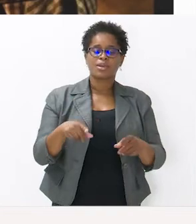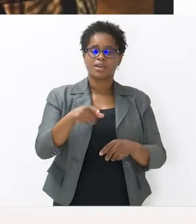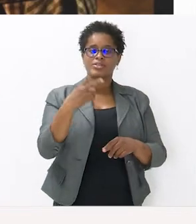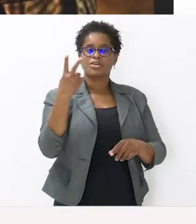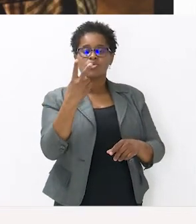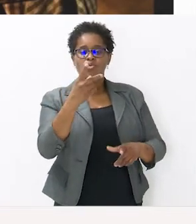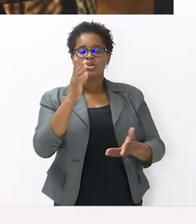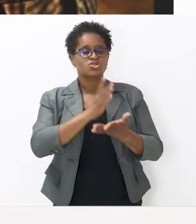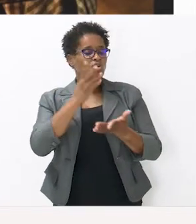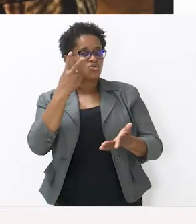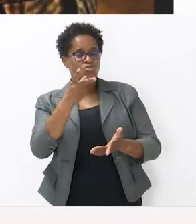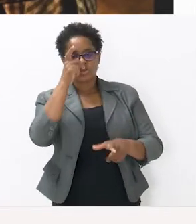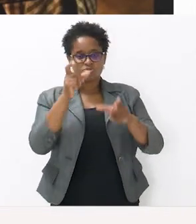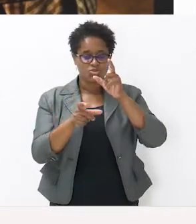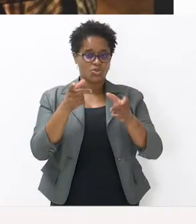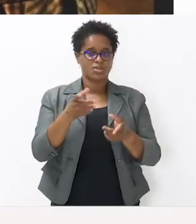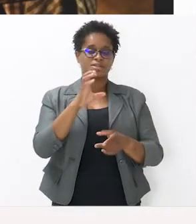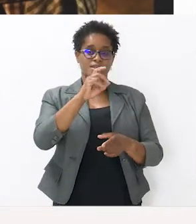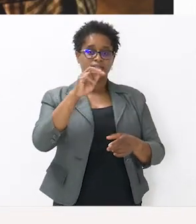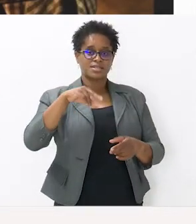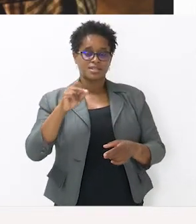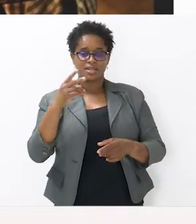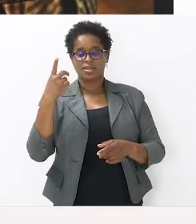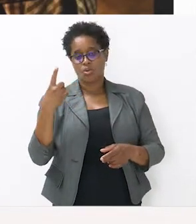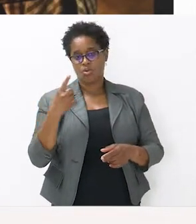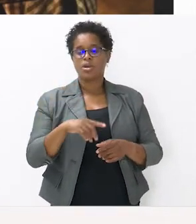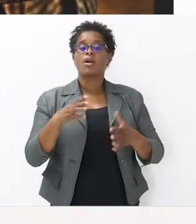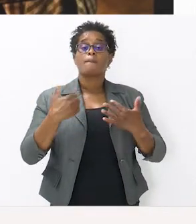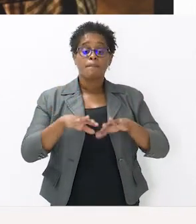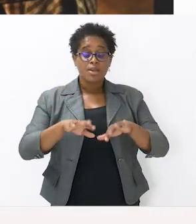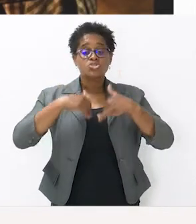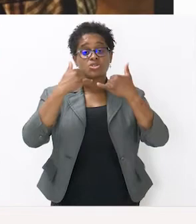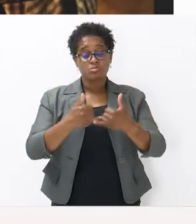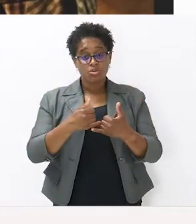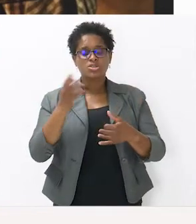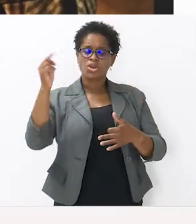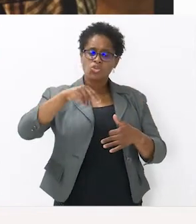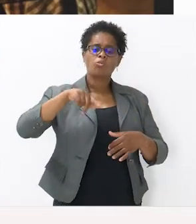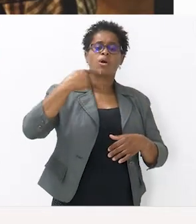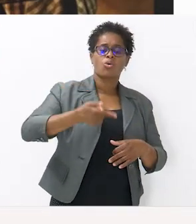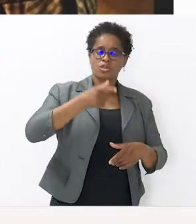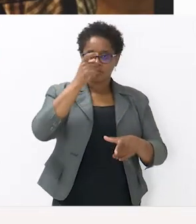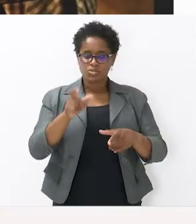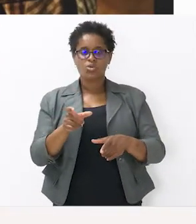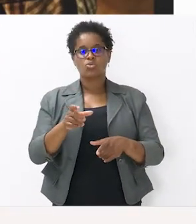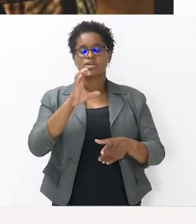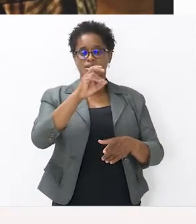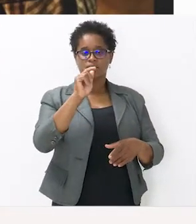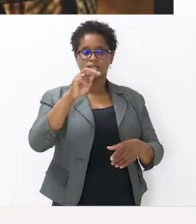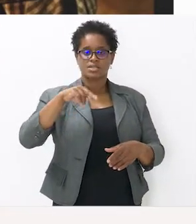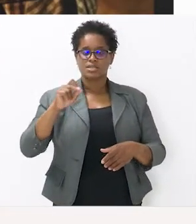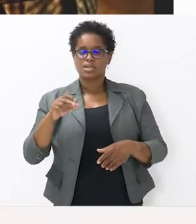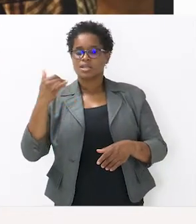duas personagens, cena 1, mas depois entrou uma outra personagem, cena 2. Por quê?